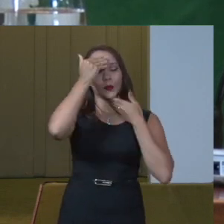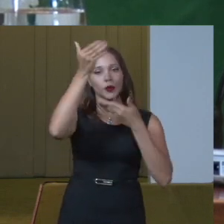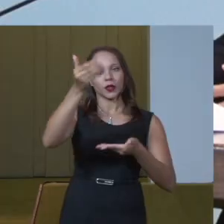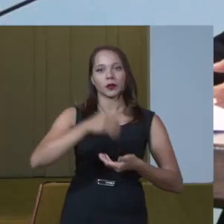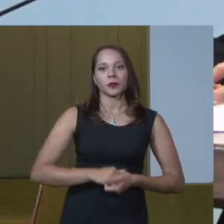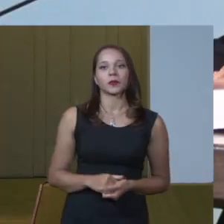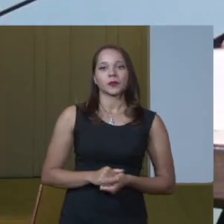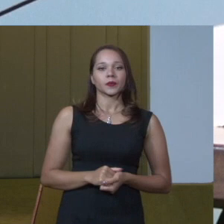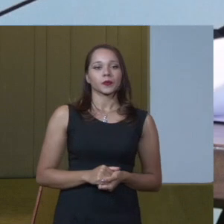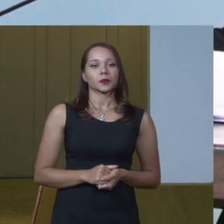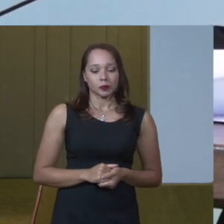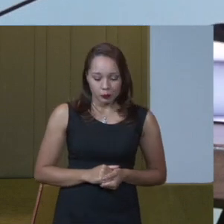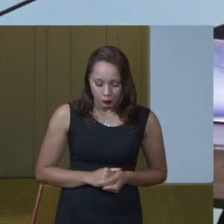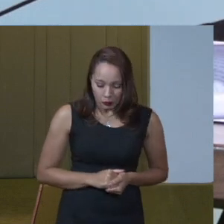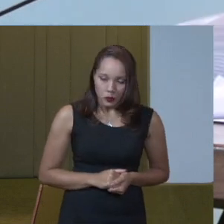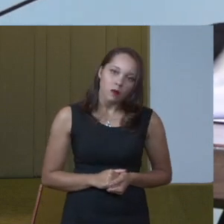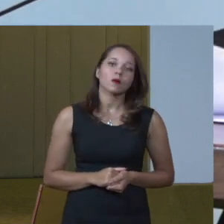obrigado.